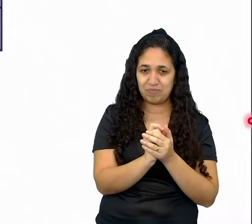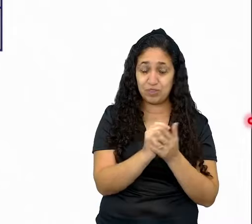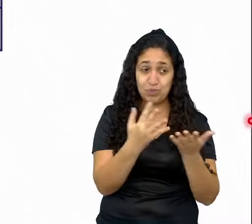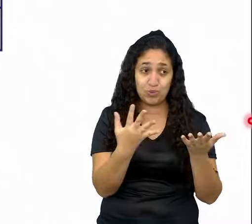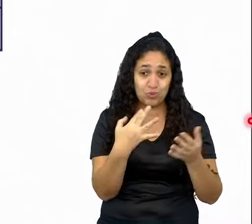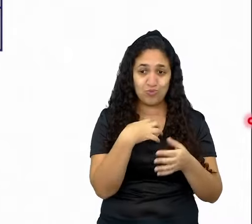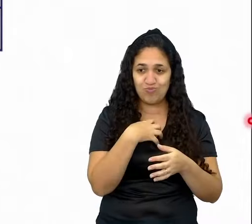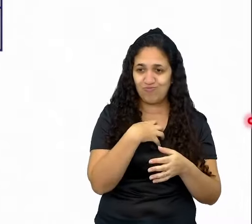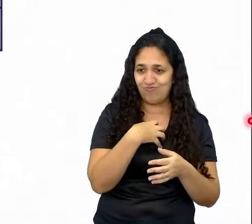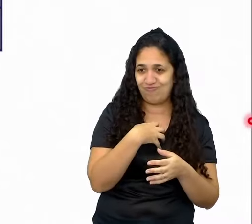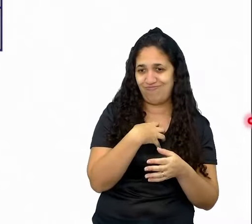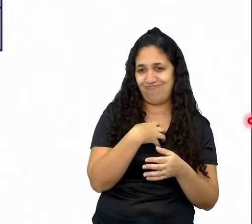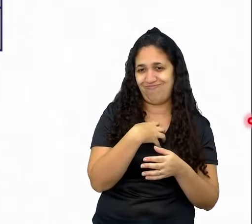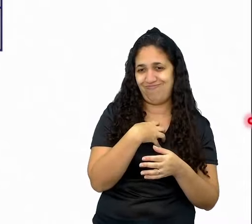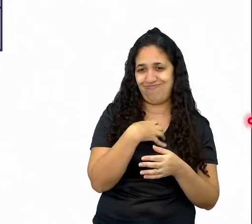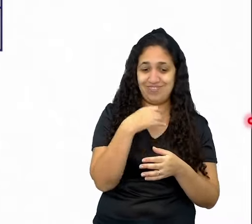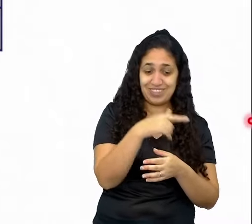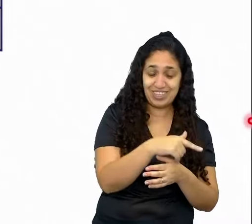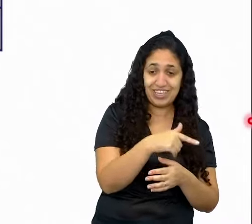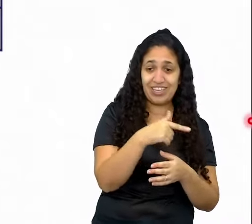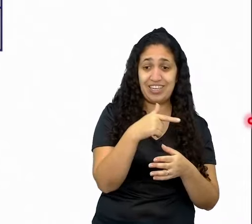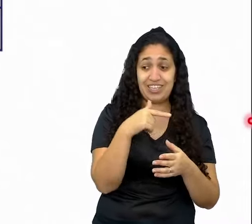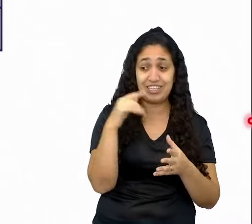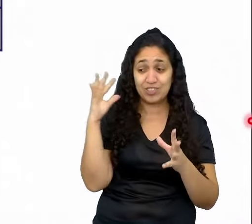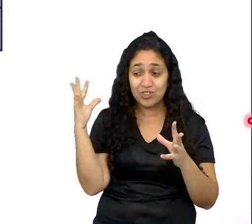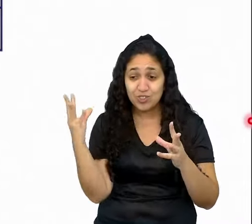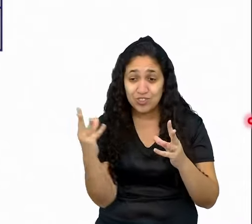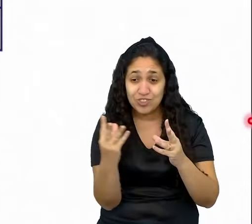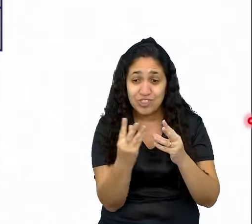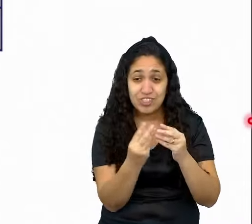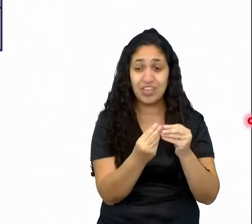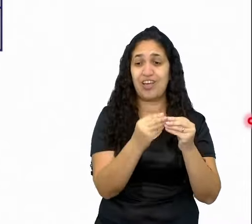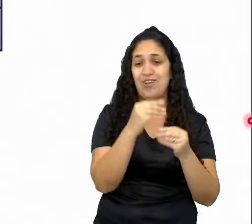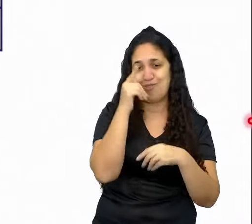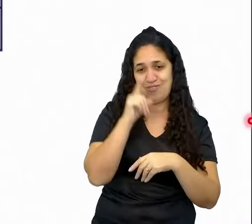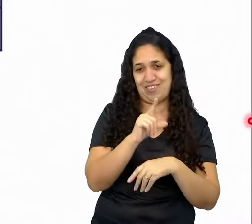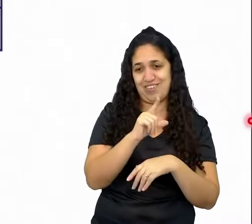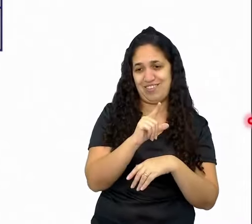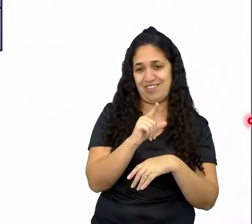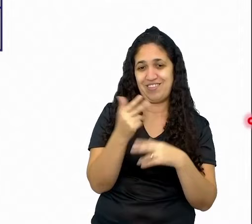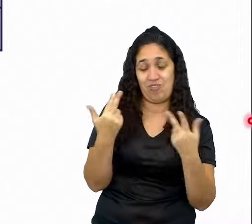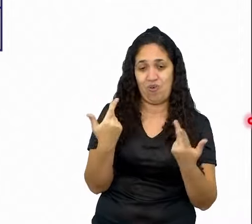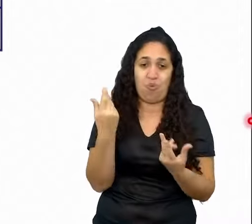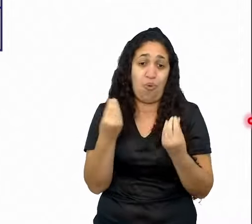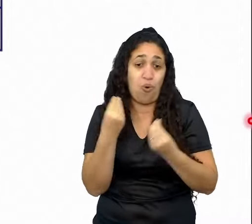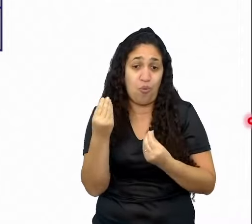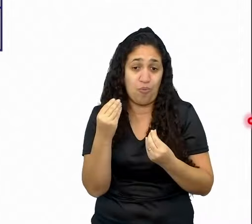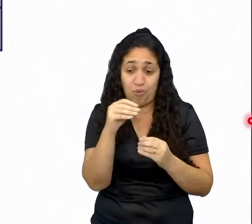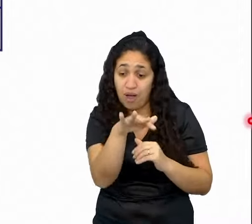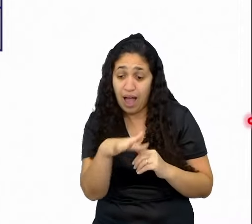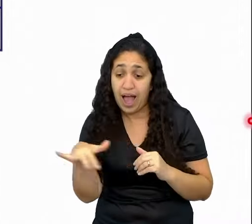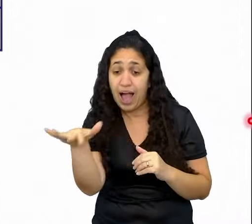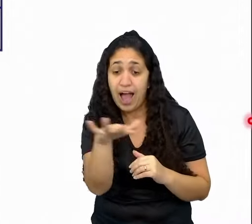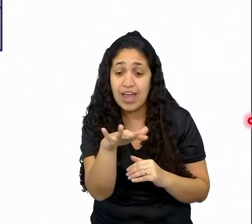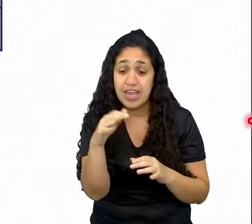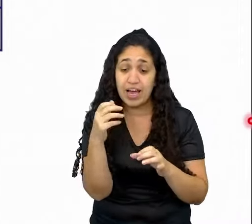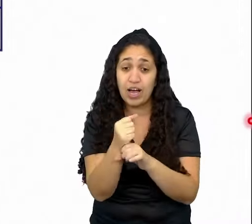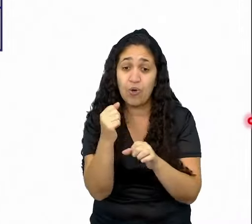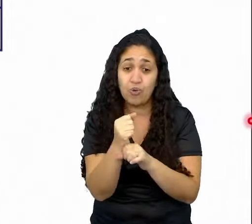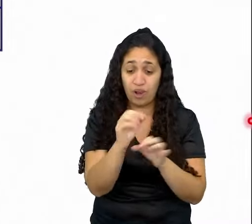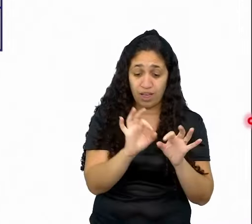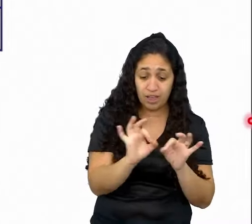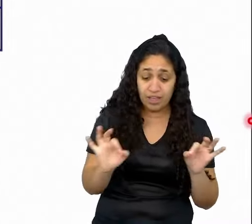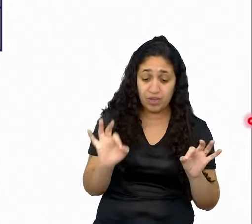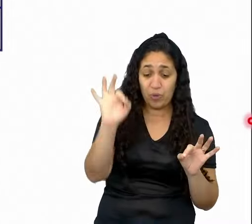fórmula, né? Até ele conseguir fazer a generalização, como eu faço para calcular a área e como eu faço para calcular o